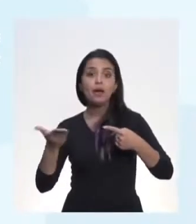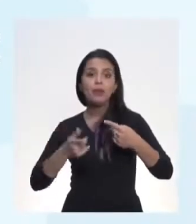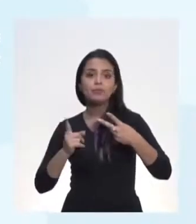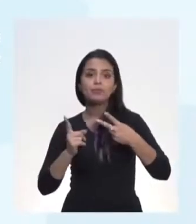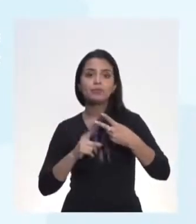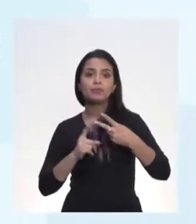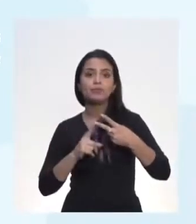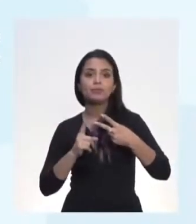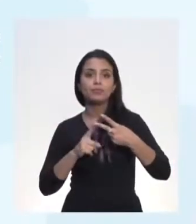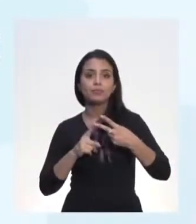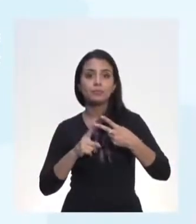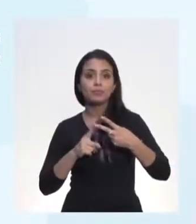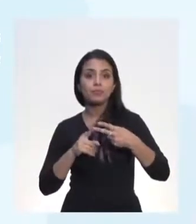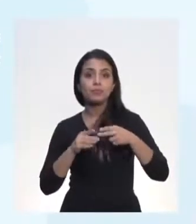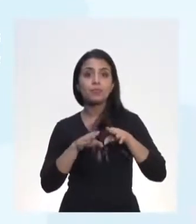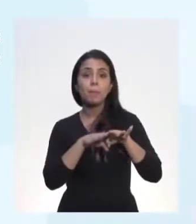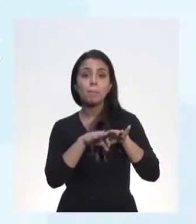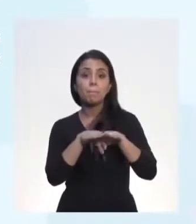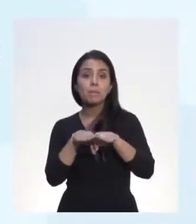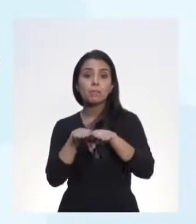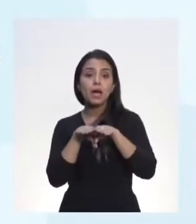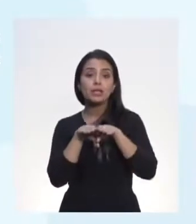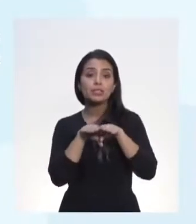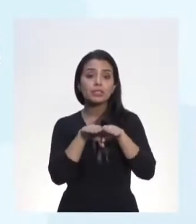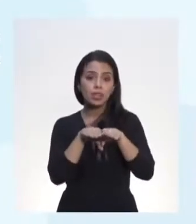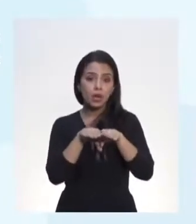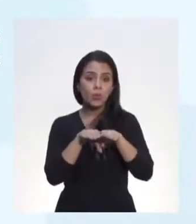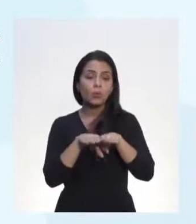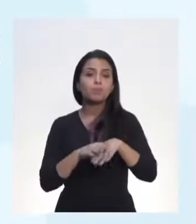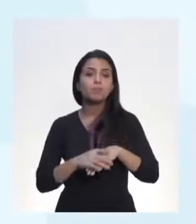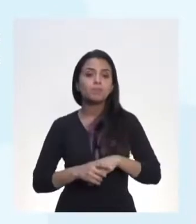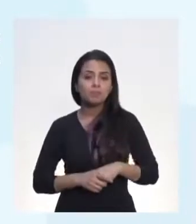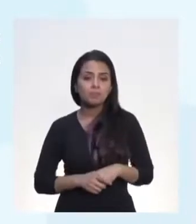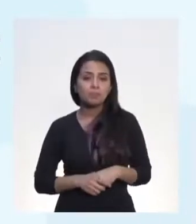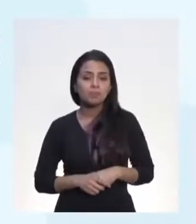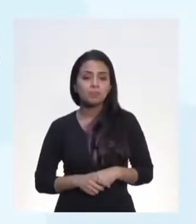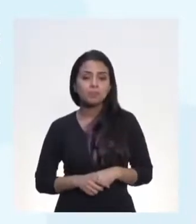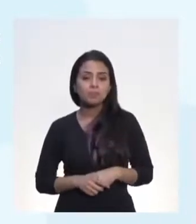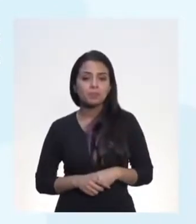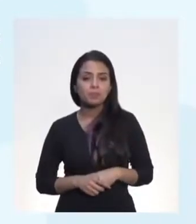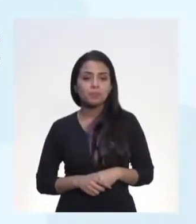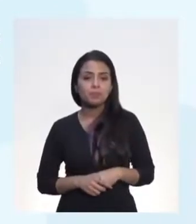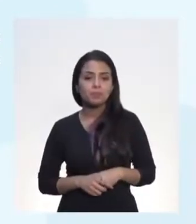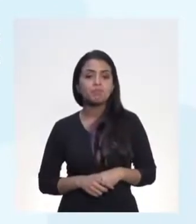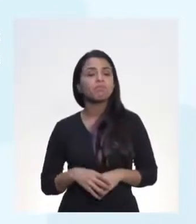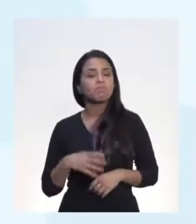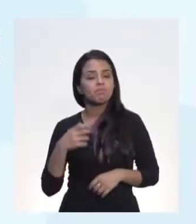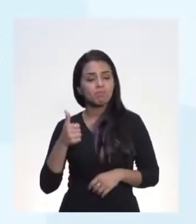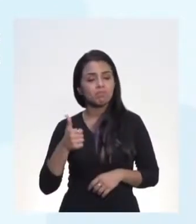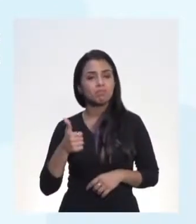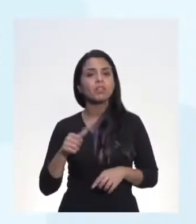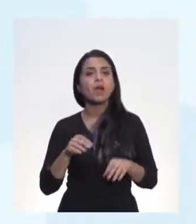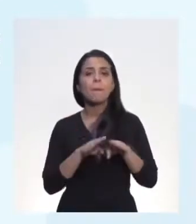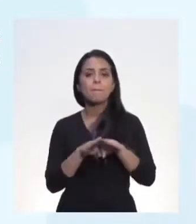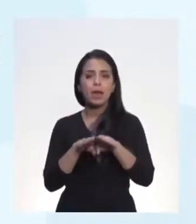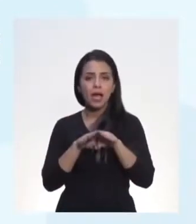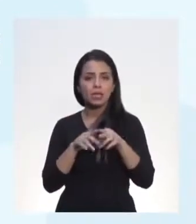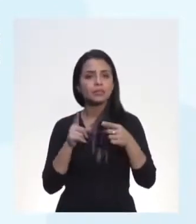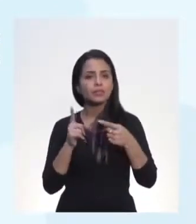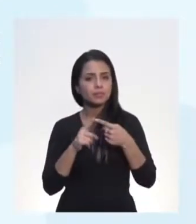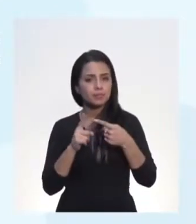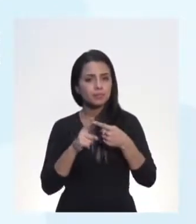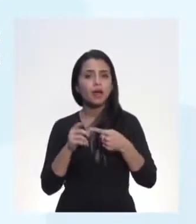já sei. Olha, eles estão falando aqui urgente, volta para o 7º. Galera, já entendi que é norma padrão. Dentro dos textos é